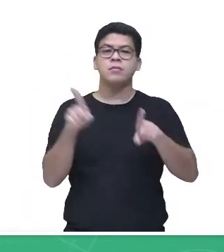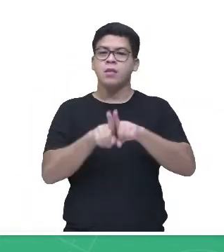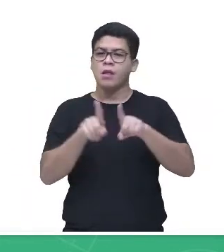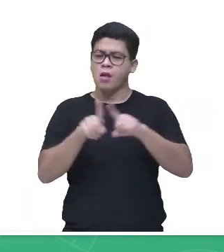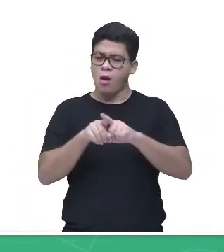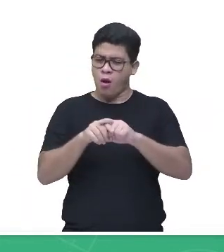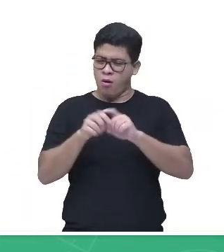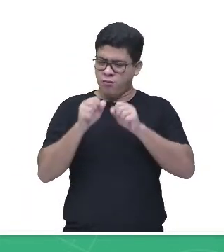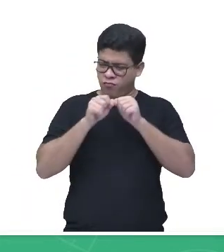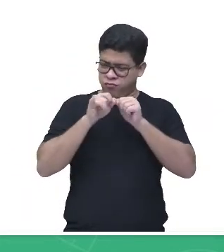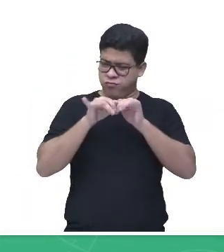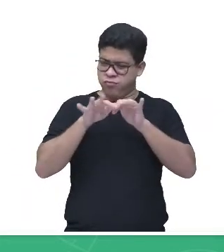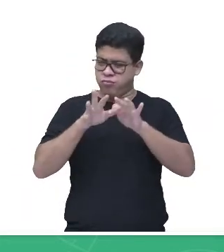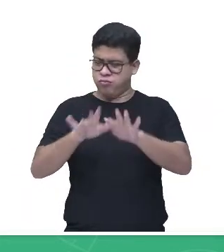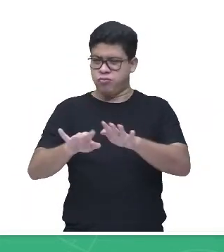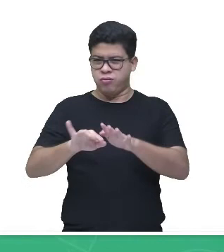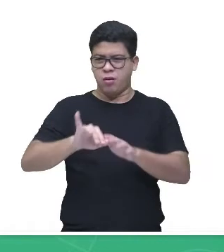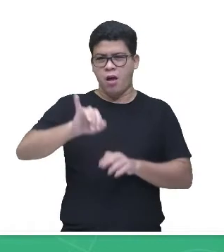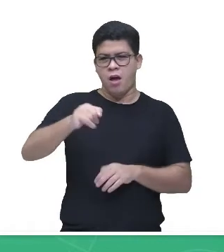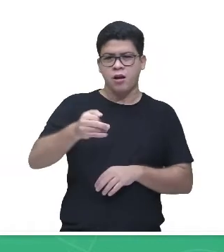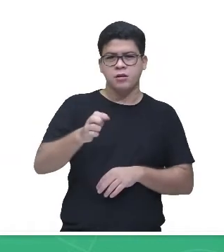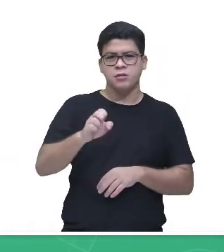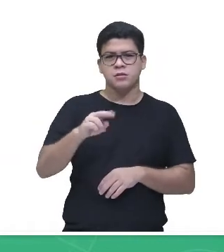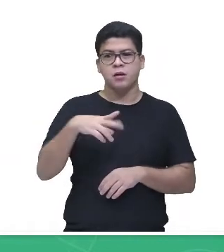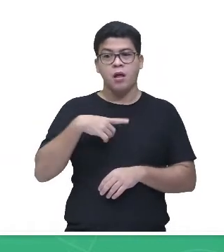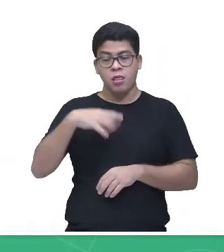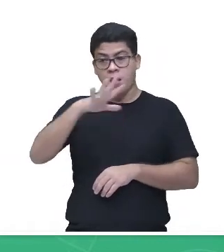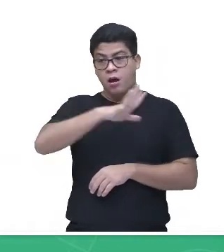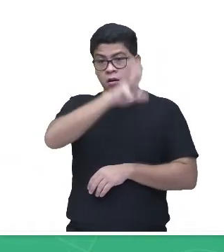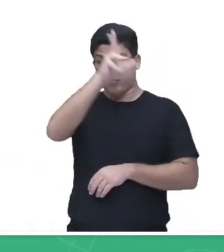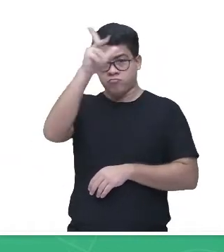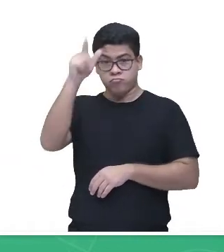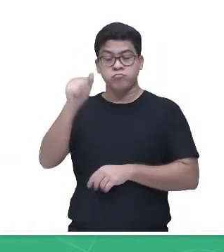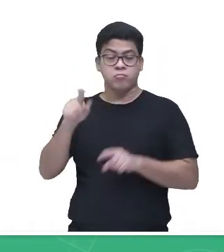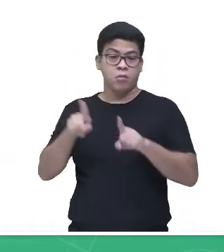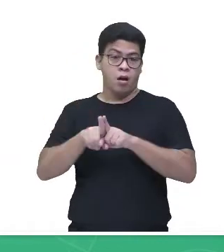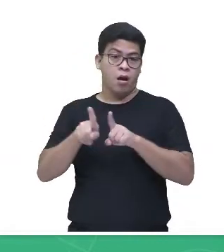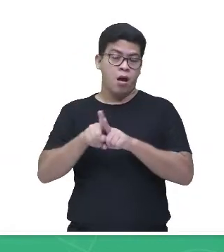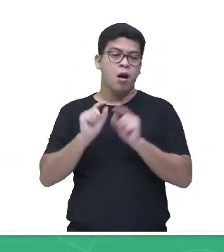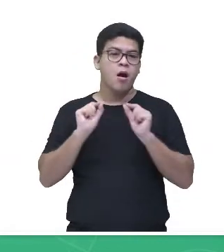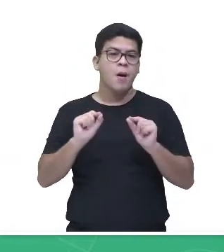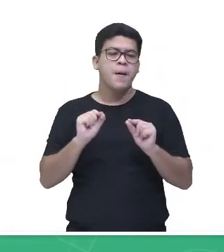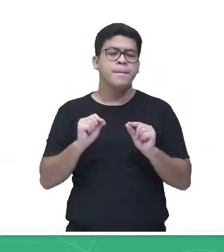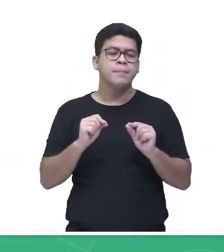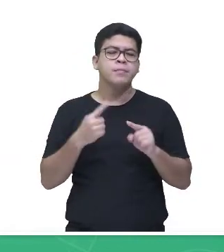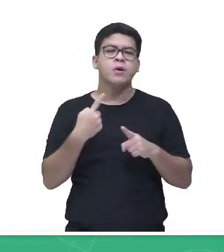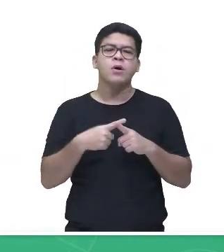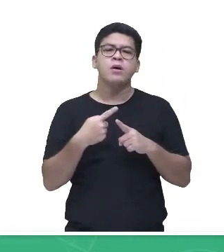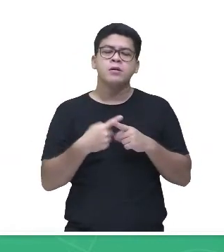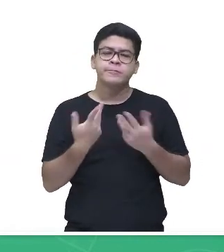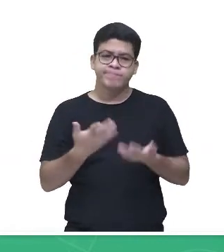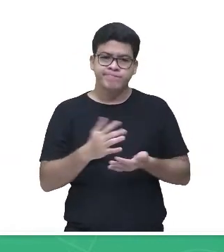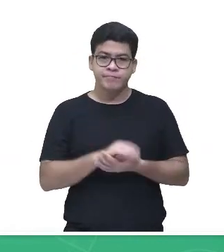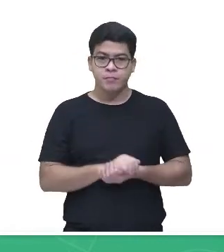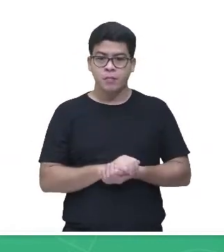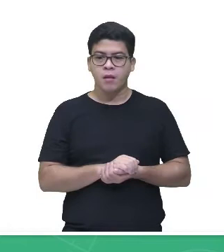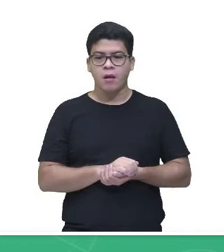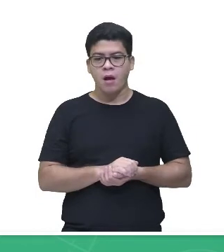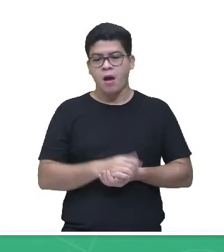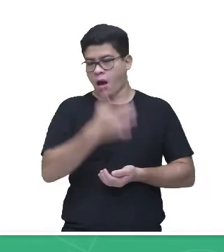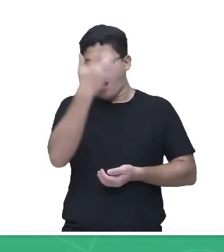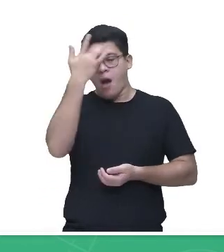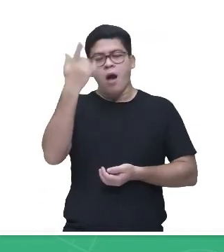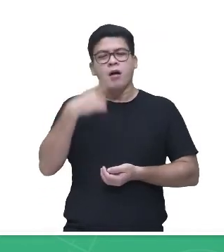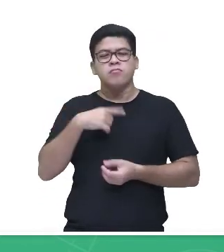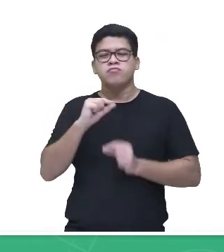expulsar os jesuítas, principalmente da região amazônica. Olha que legal! Por quê? Porque os jesuítas tomaram tanto poder